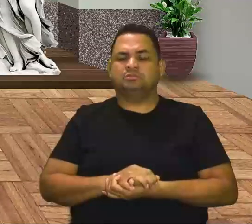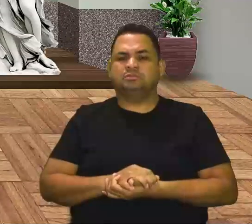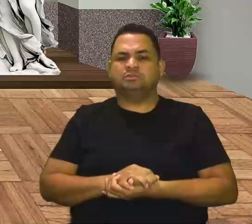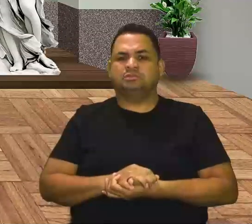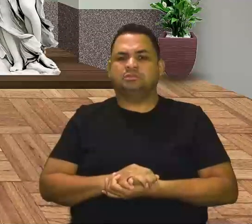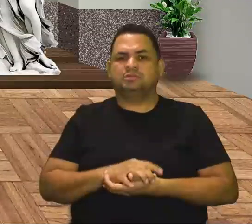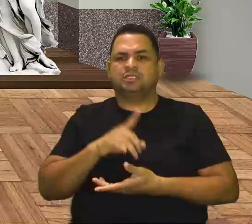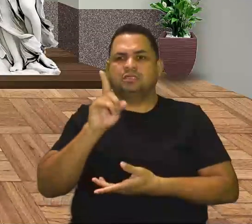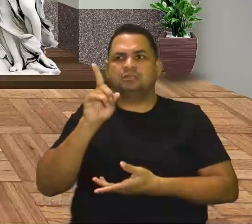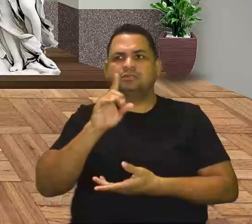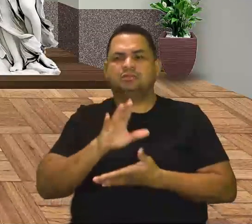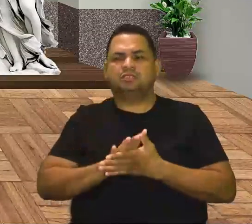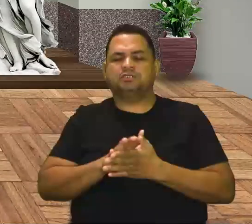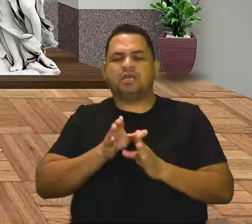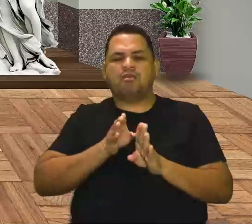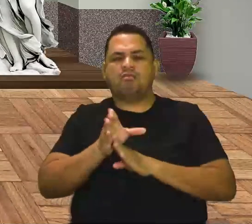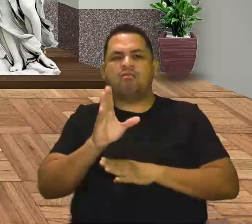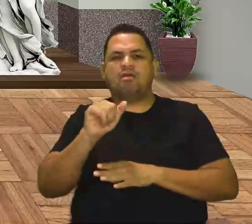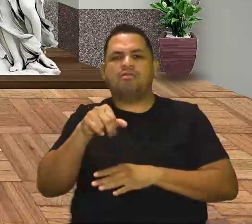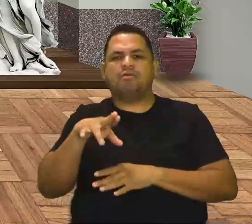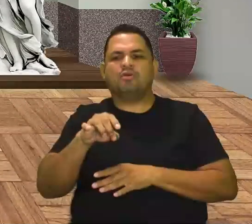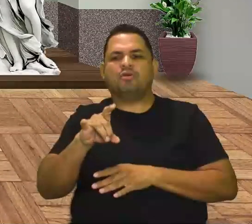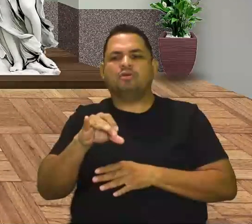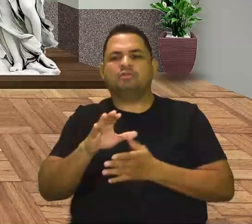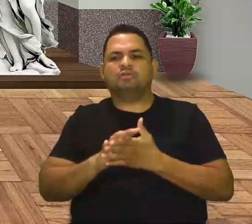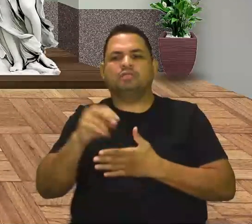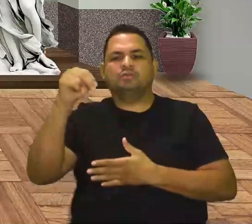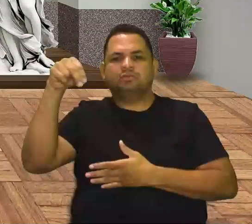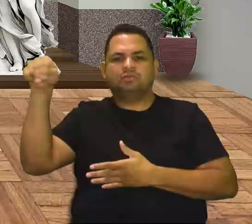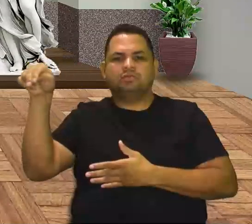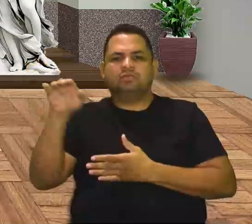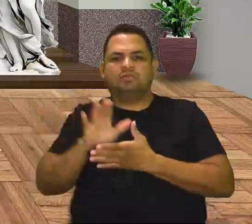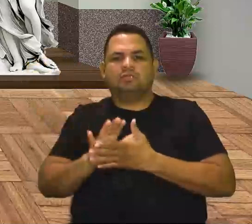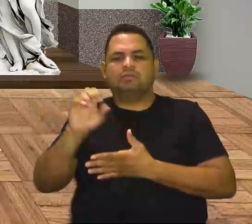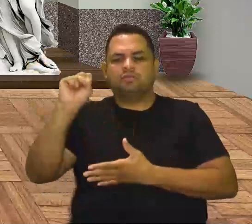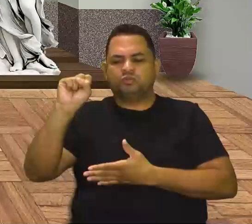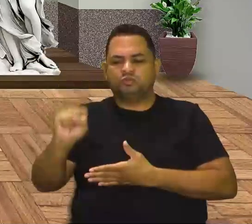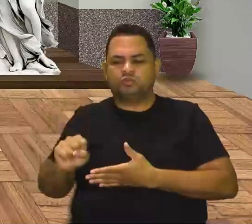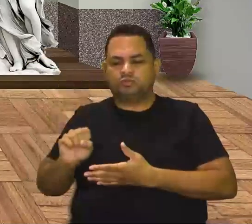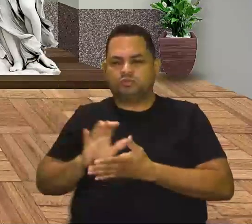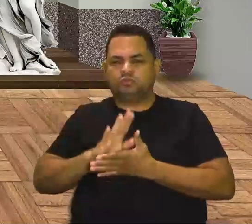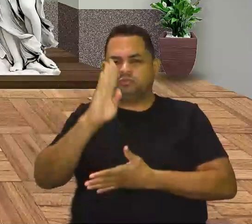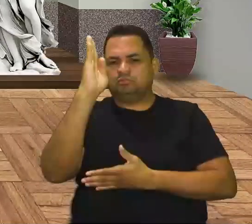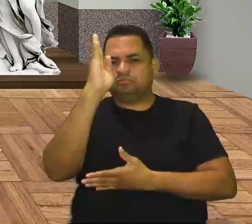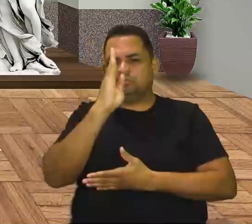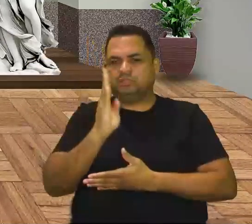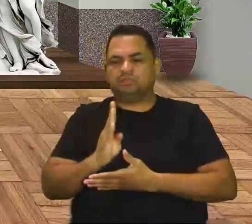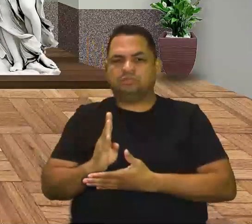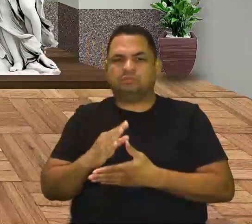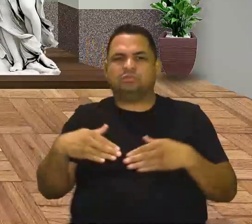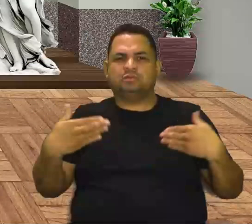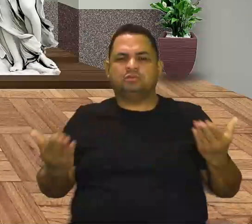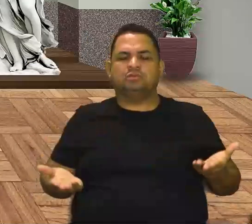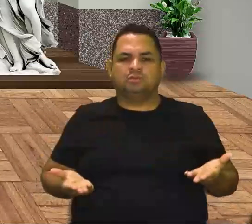Antônio Conselheiro lá no Nordeste, vamos para o sul do país.